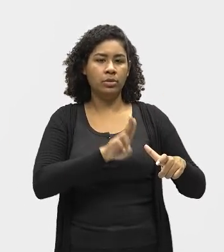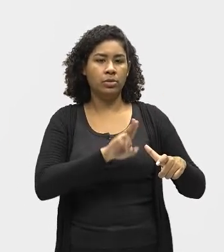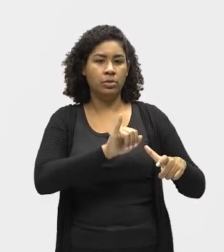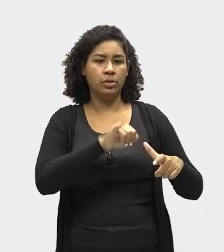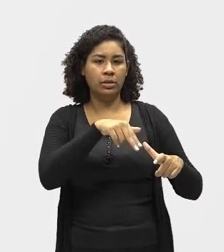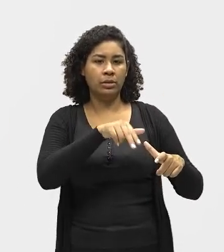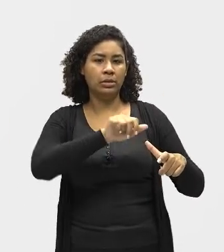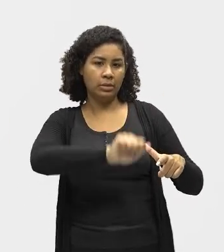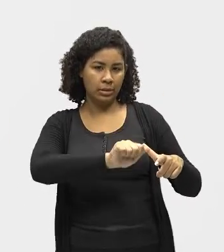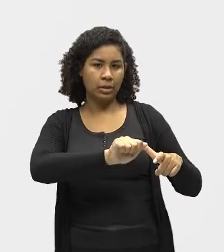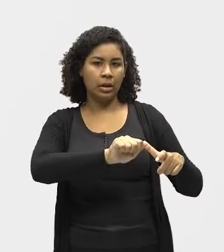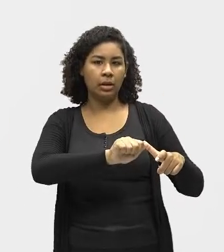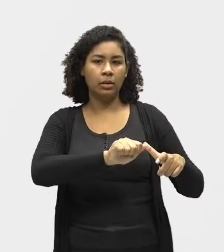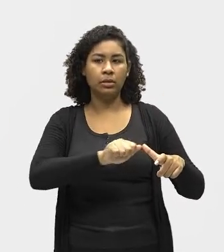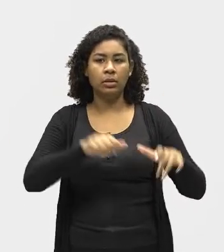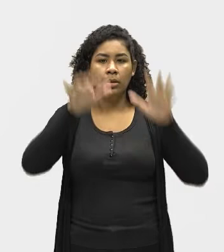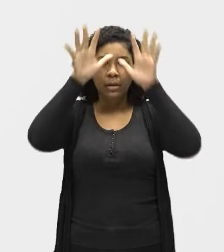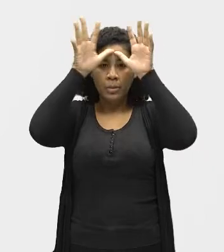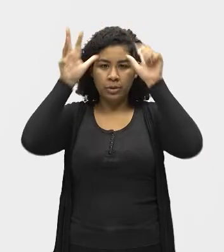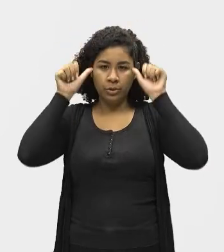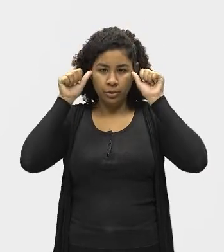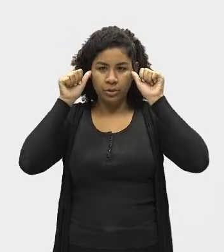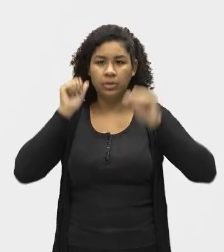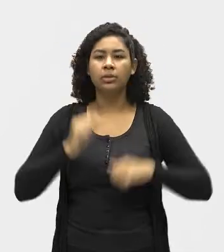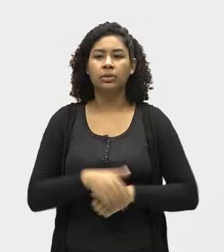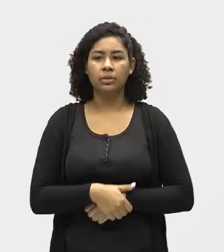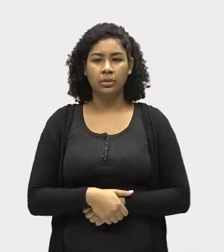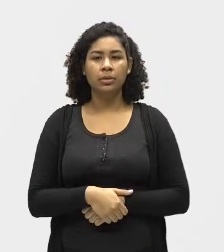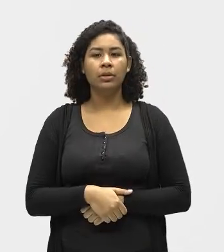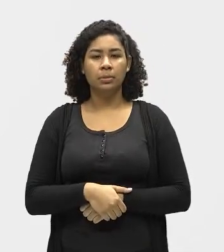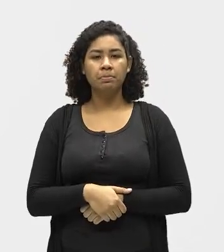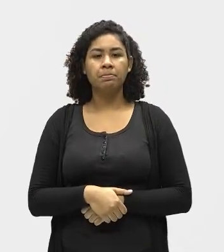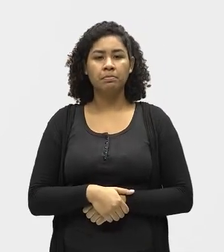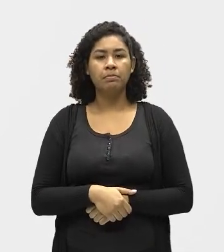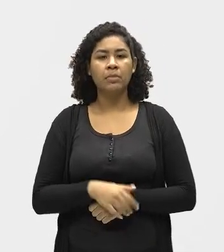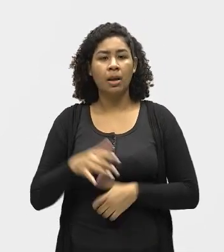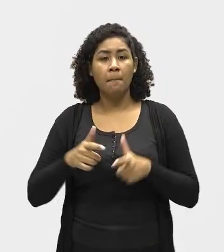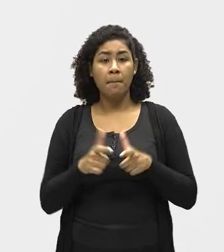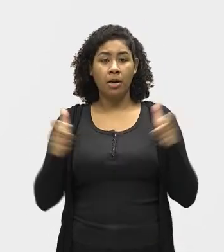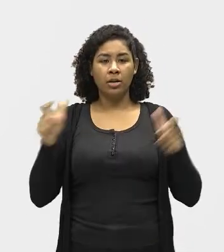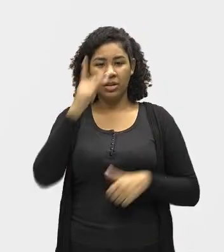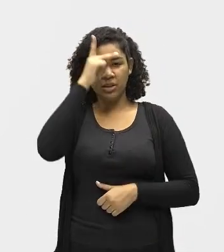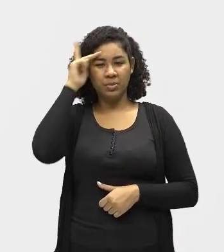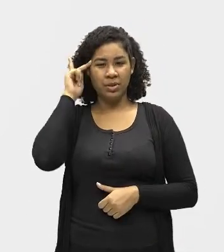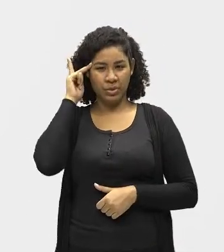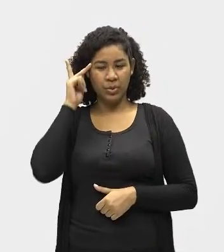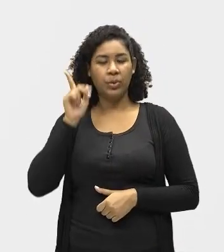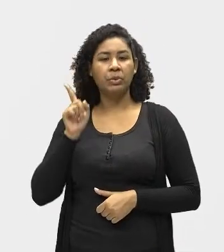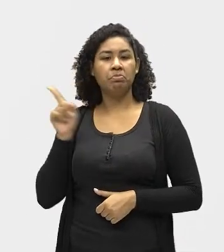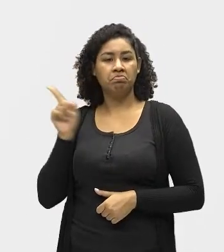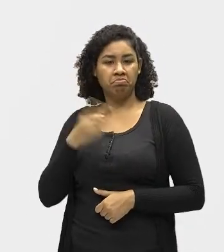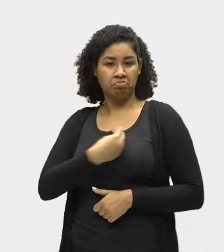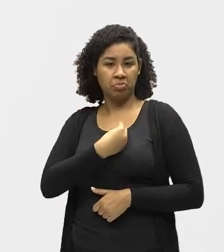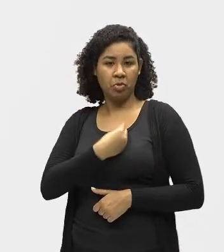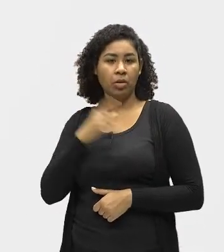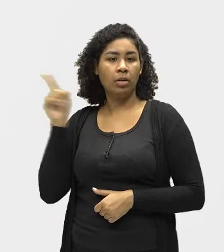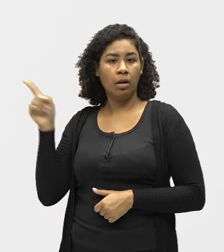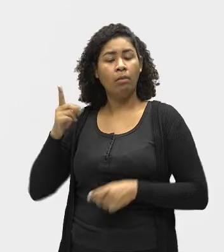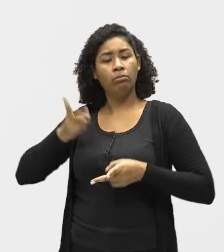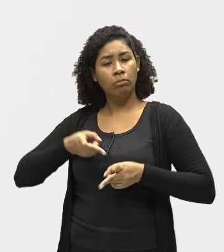Então, lá há uma área de preservação indígena, aonde a maioria das pessoas de origem desse tronco linguístico tentam